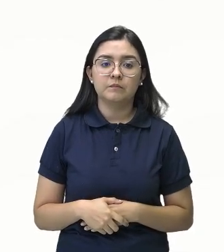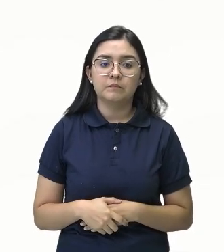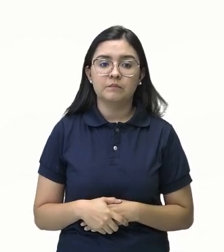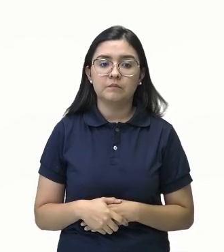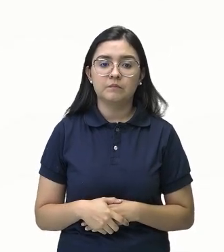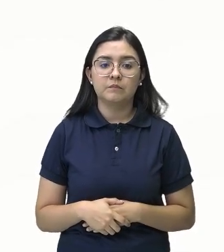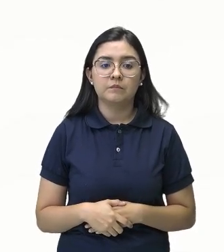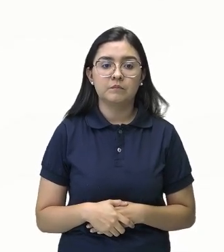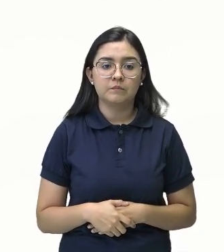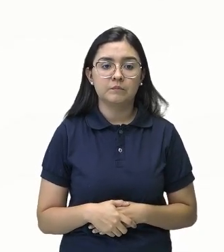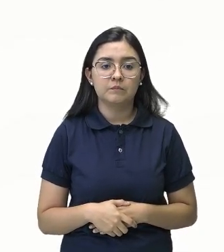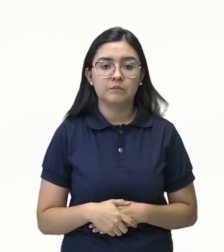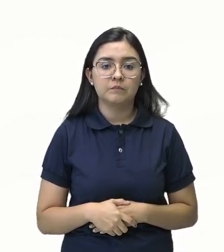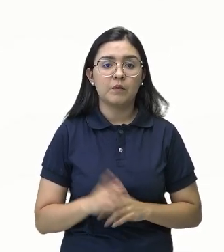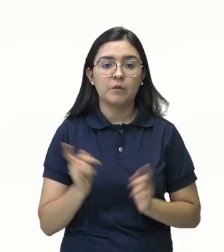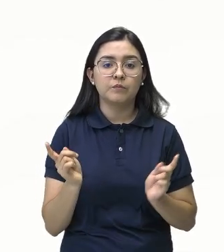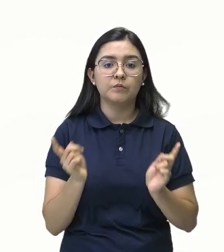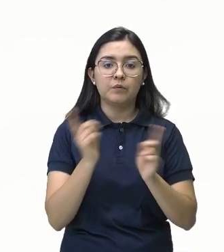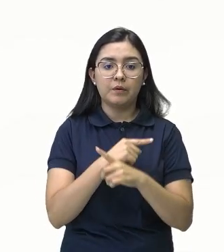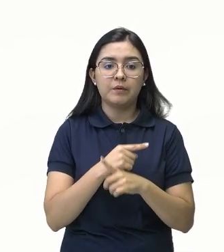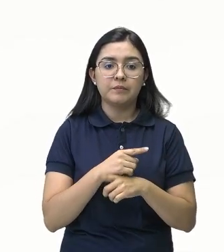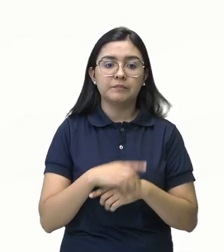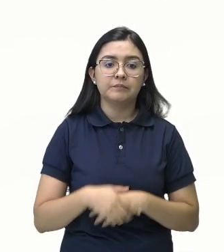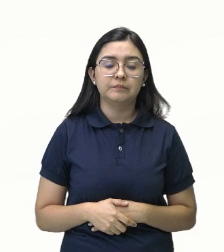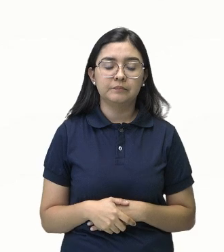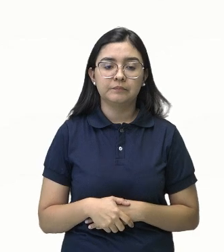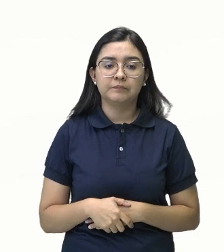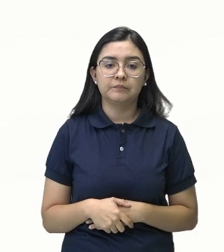Tá? Eu só inverti.